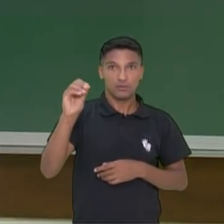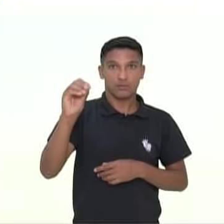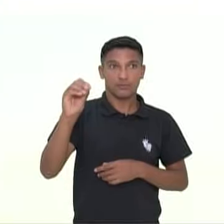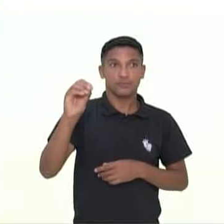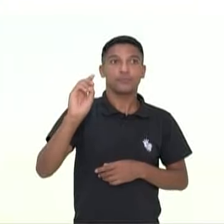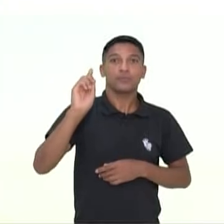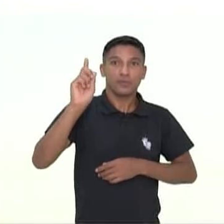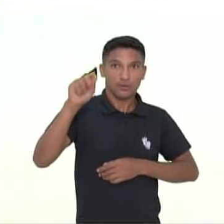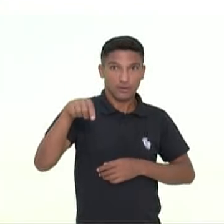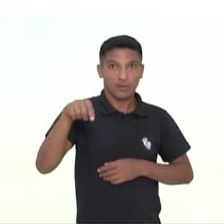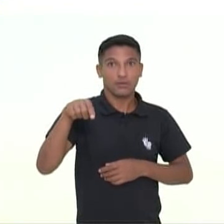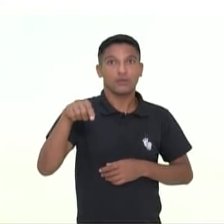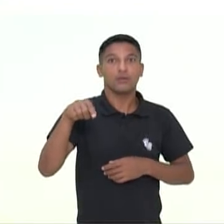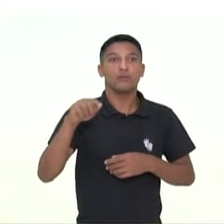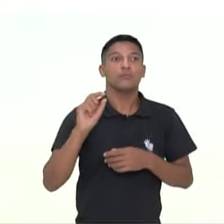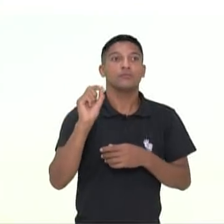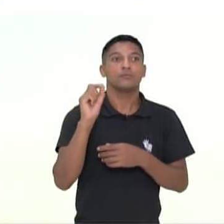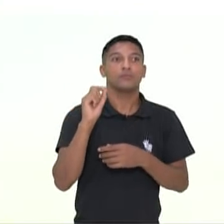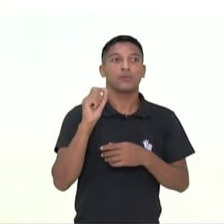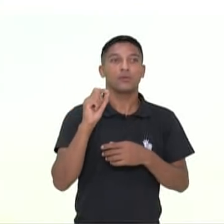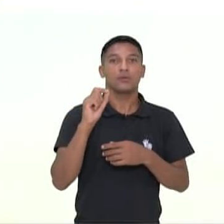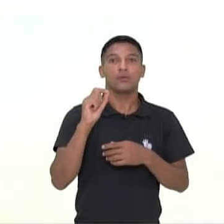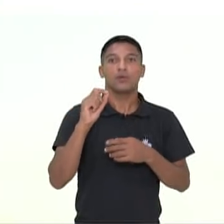Aikido originou-se no